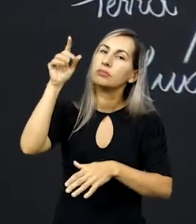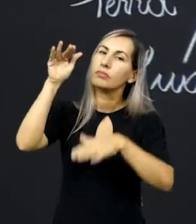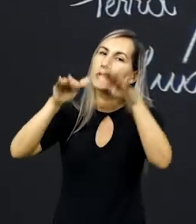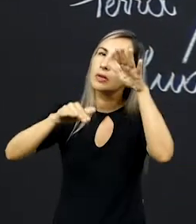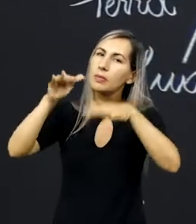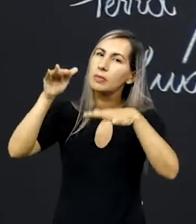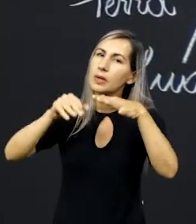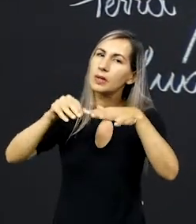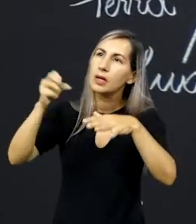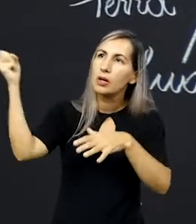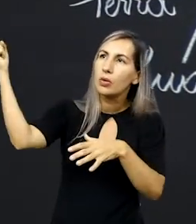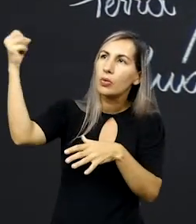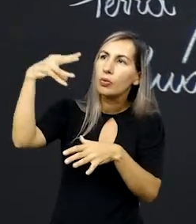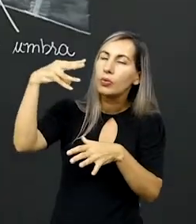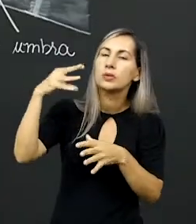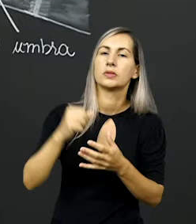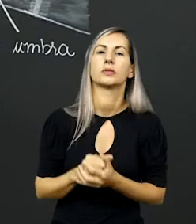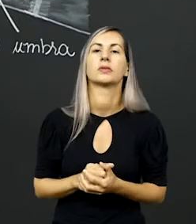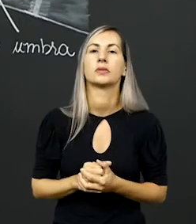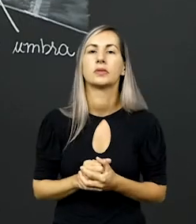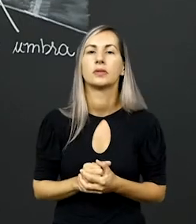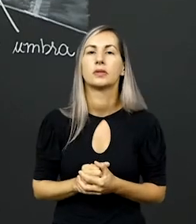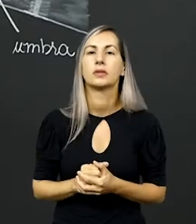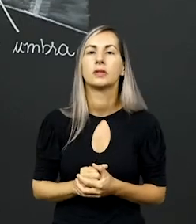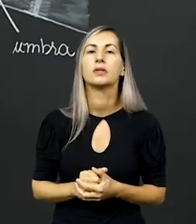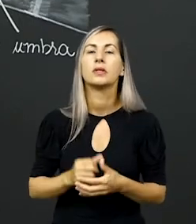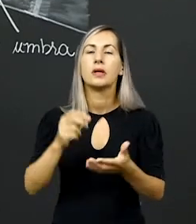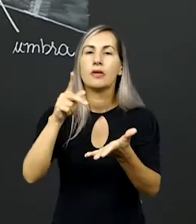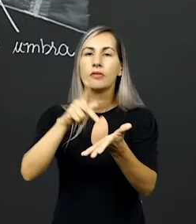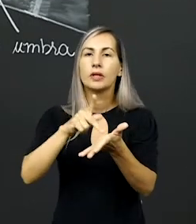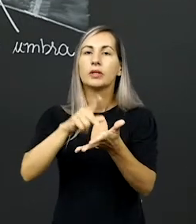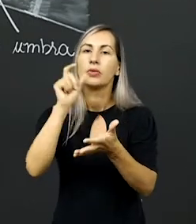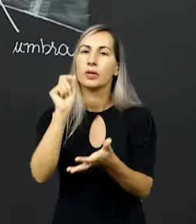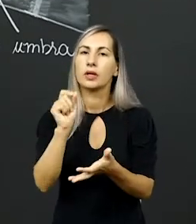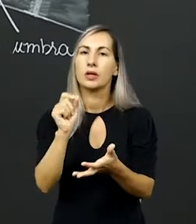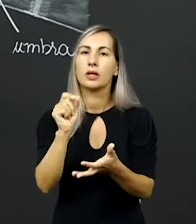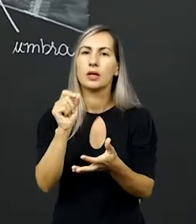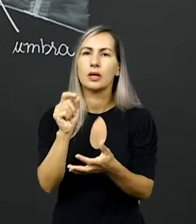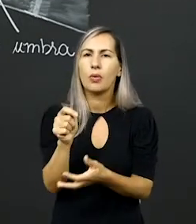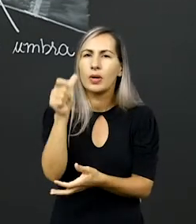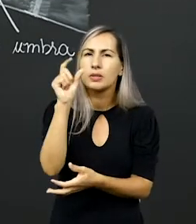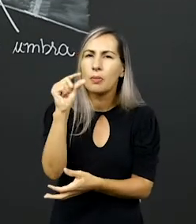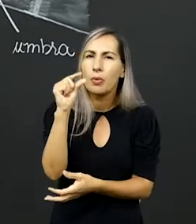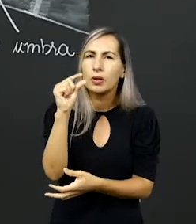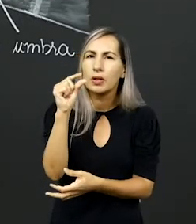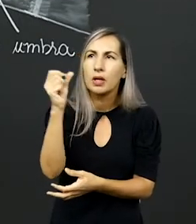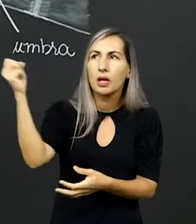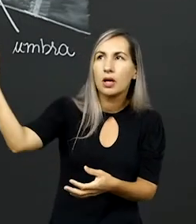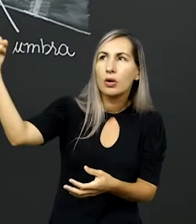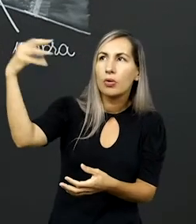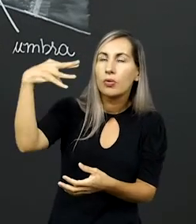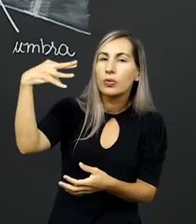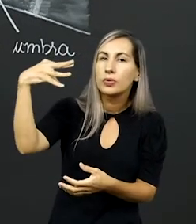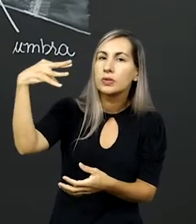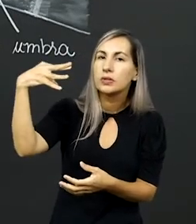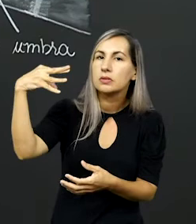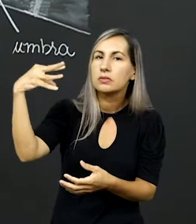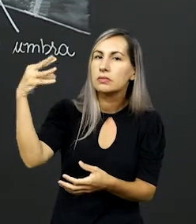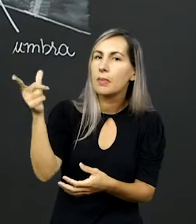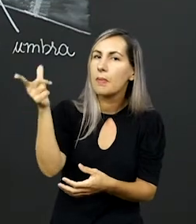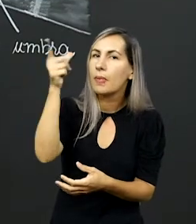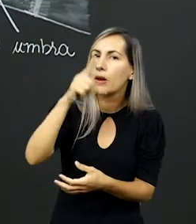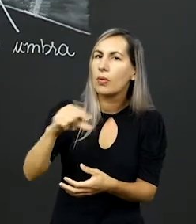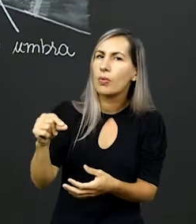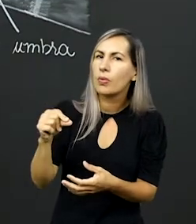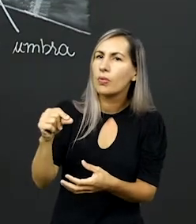menos luminosa. De um modo geral, para ser bem realista, quase não dá para ver porque ela ainda está iluminada. Então não se percebe que,